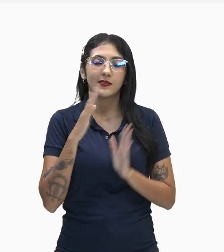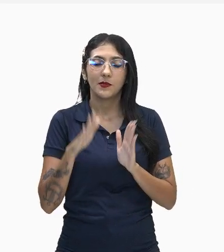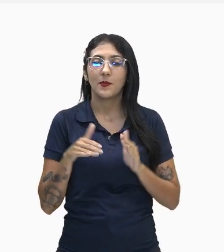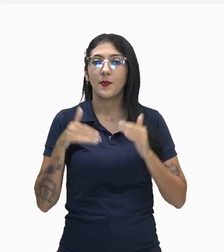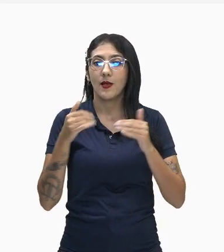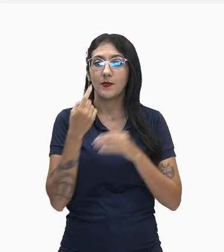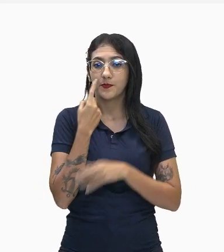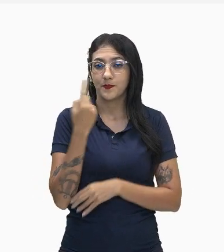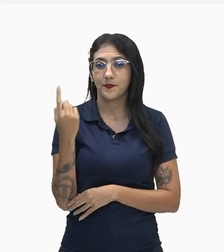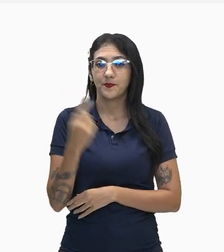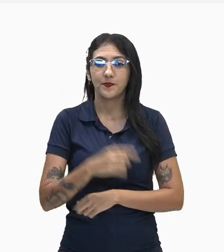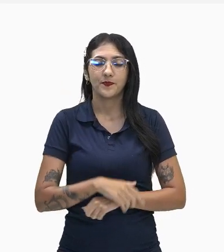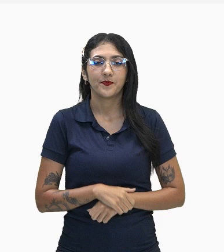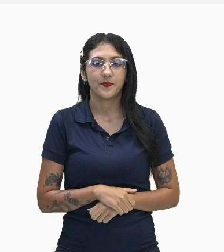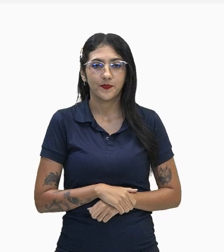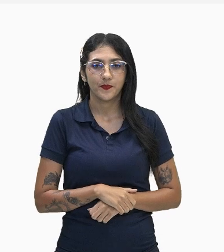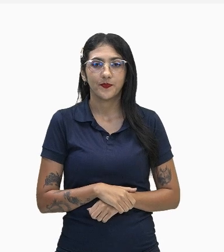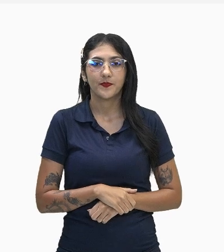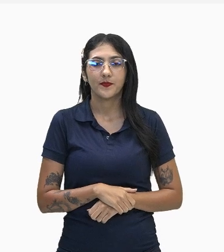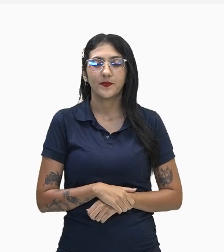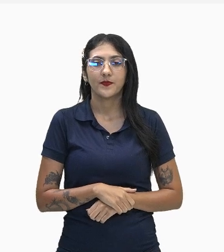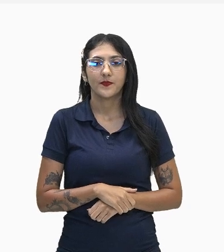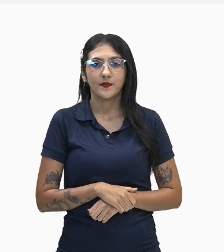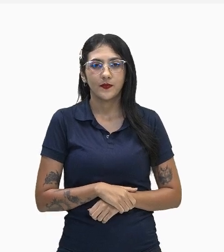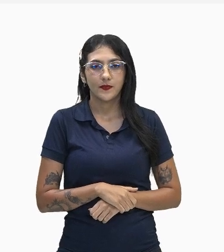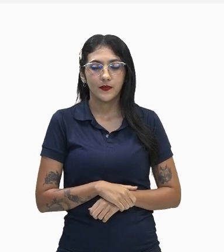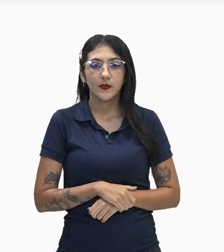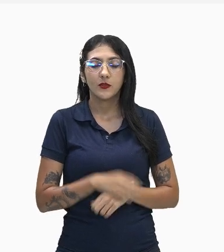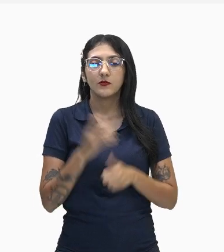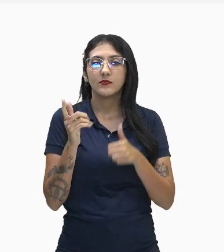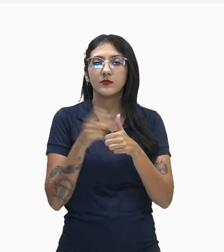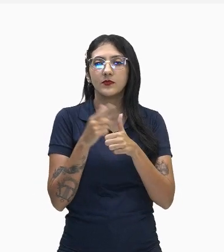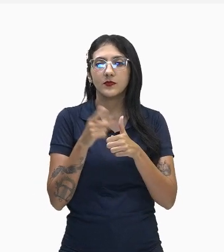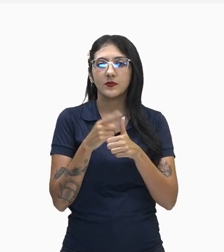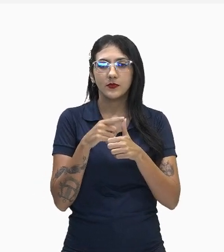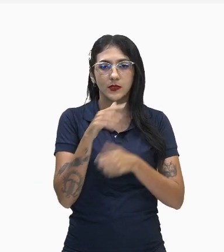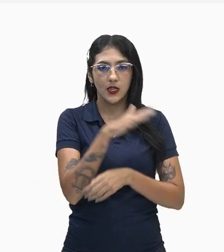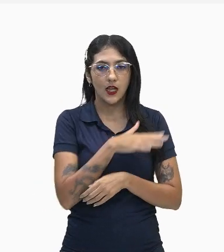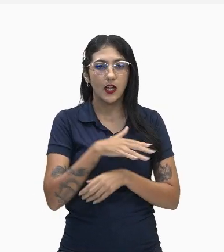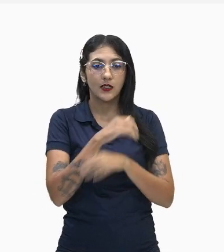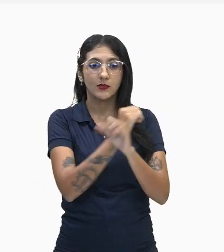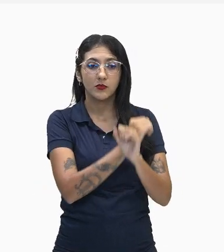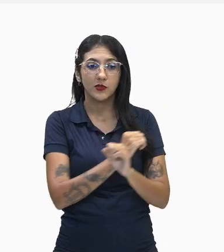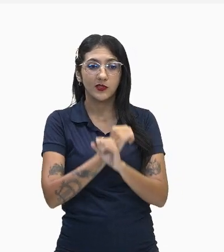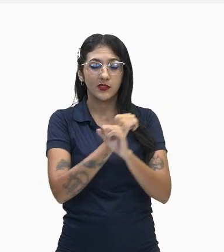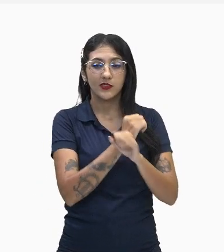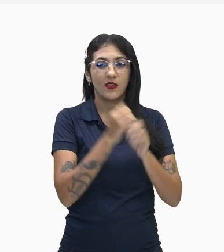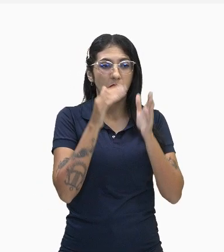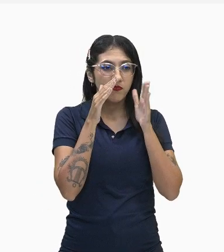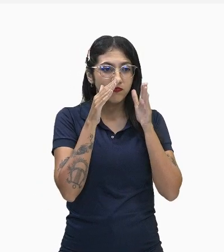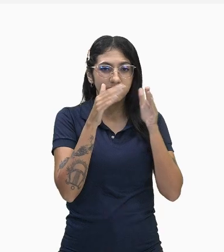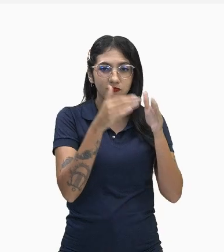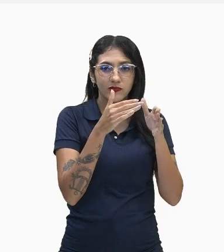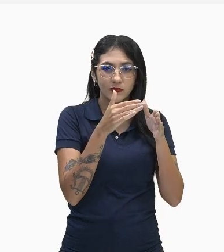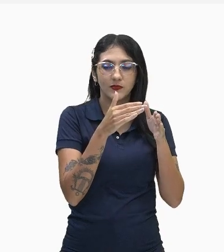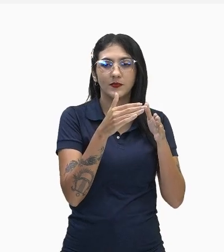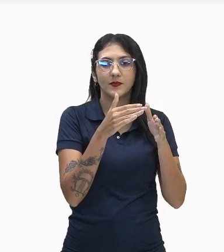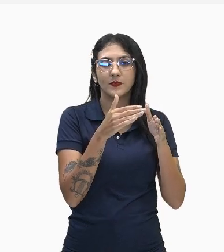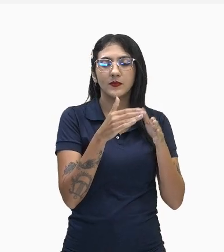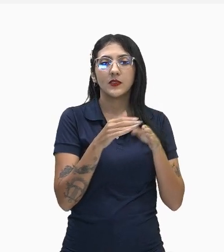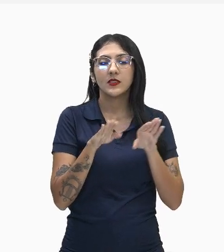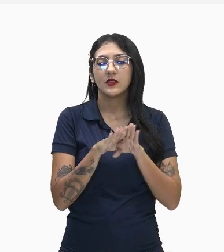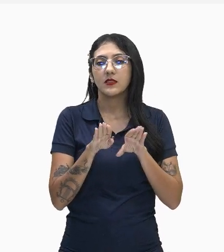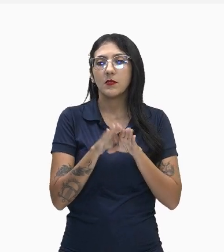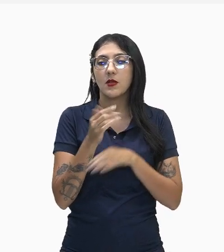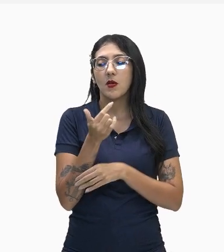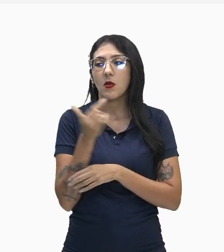conservação, onde nós vamos ter o grupo das unidades de conservação de proteção integral e o grupo das